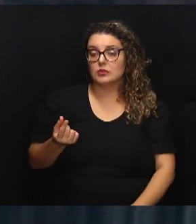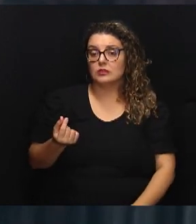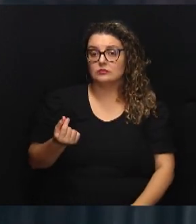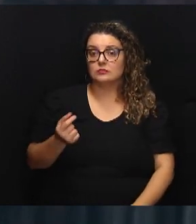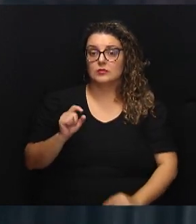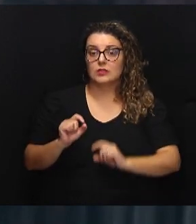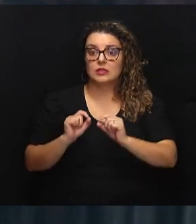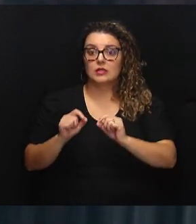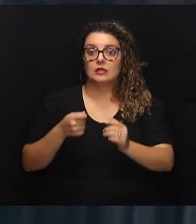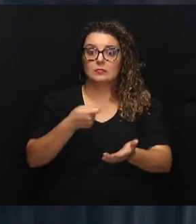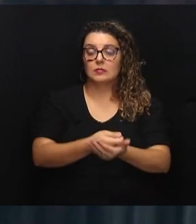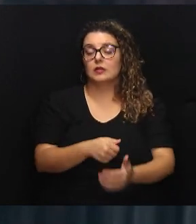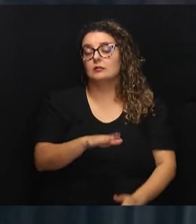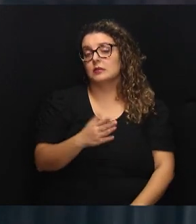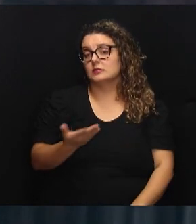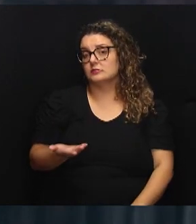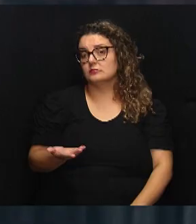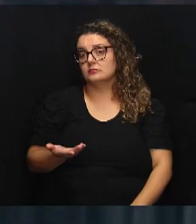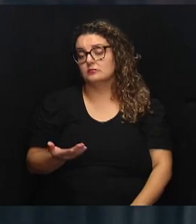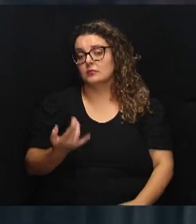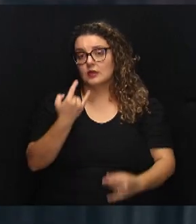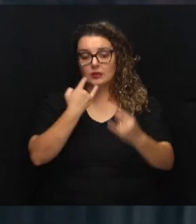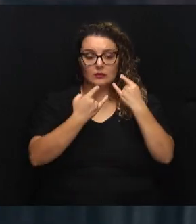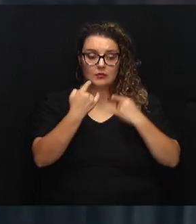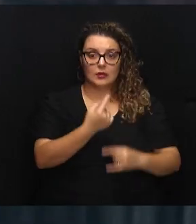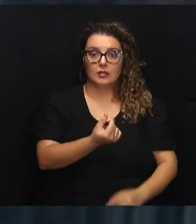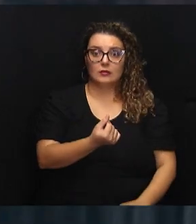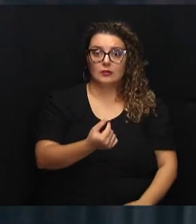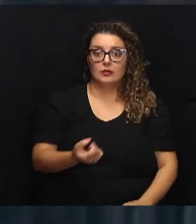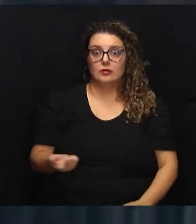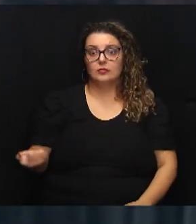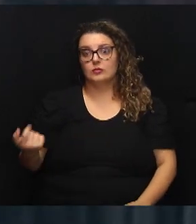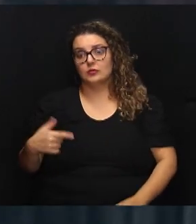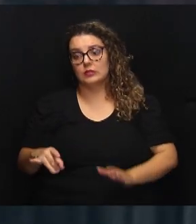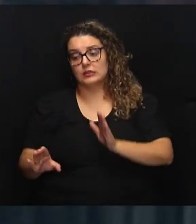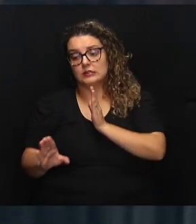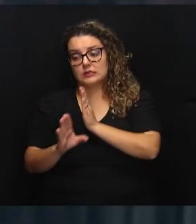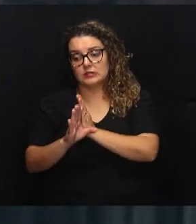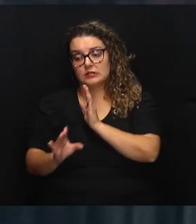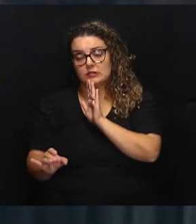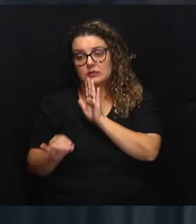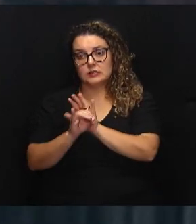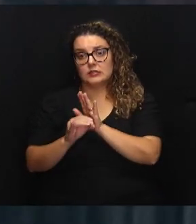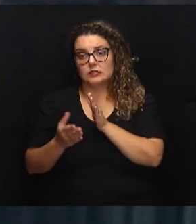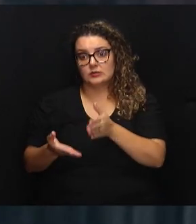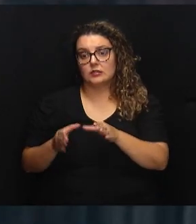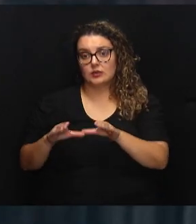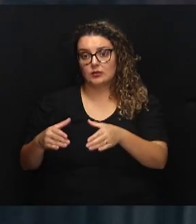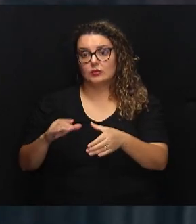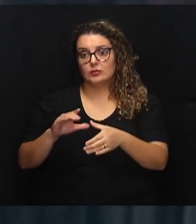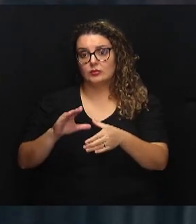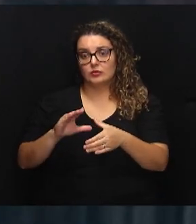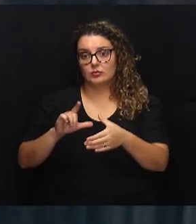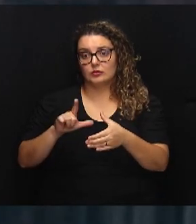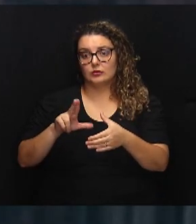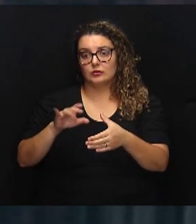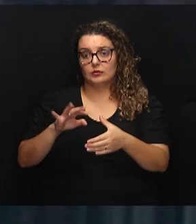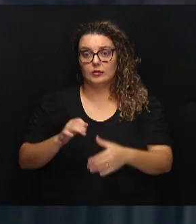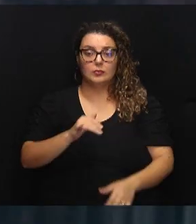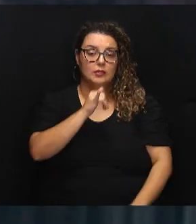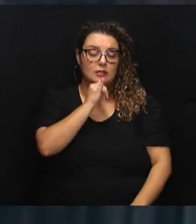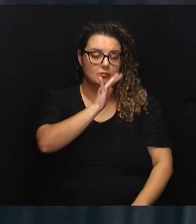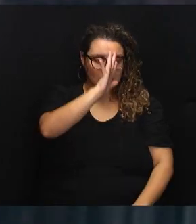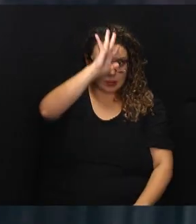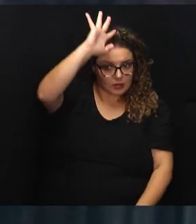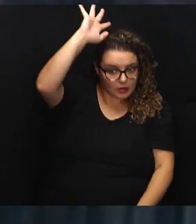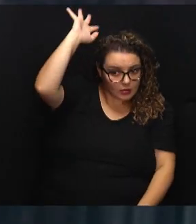jogadores tendem mais a ir pelo dinheiro do que a se identificar com o clube. E que nem você pega o Neymar. O Neymar